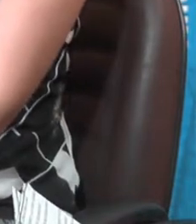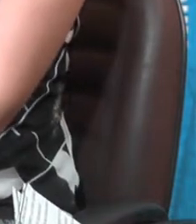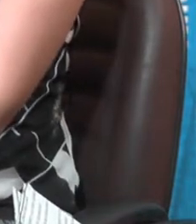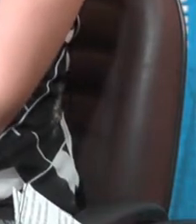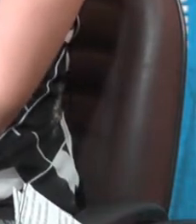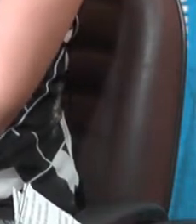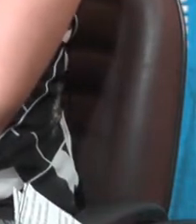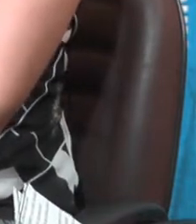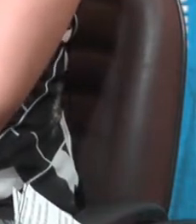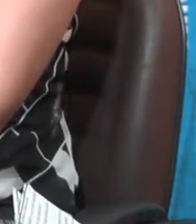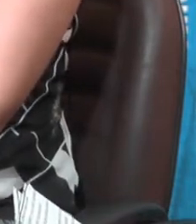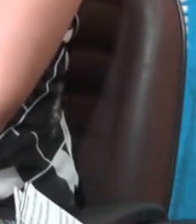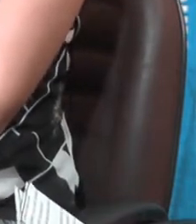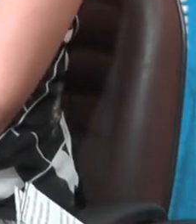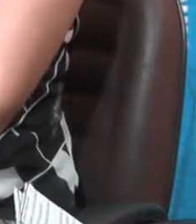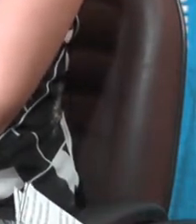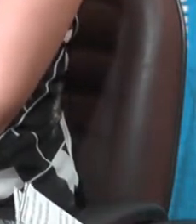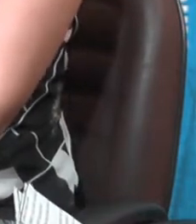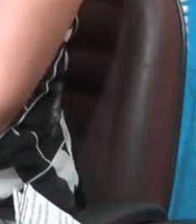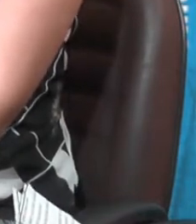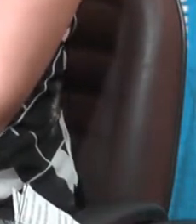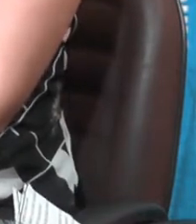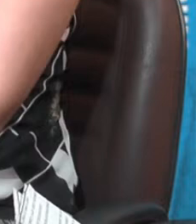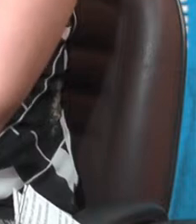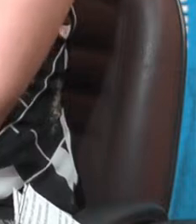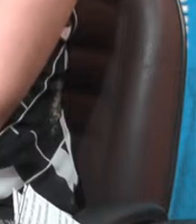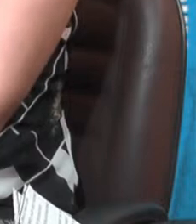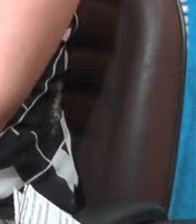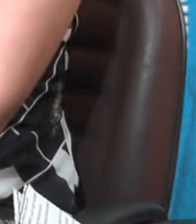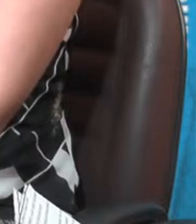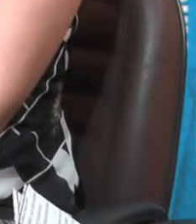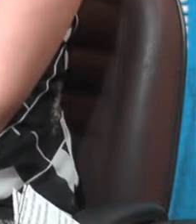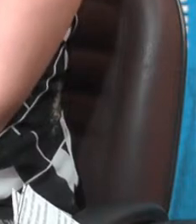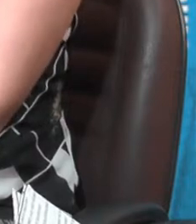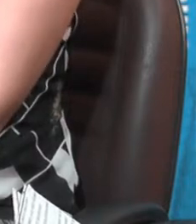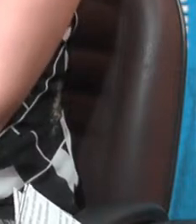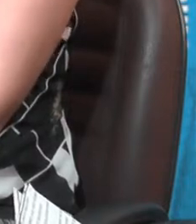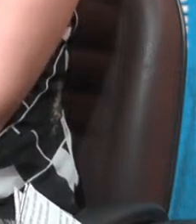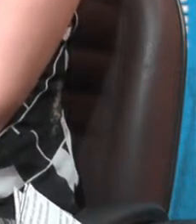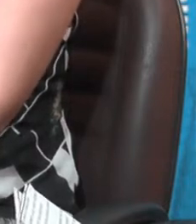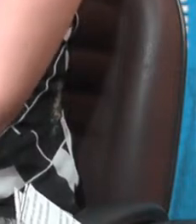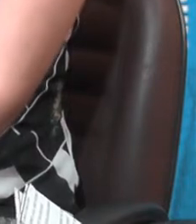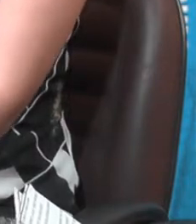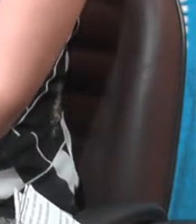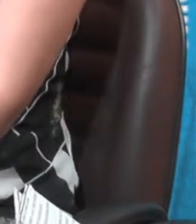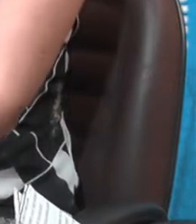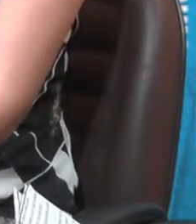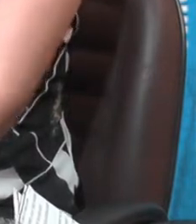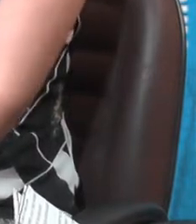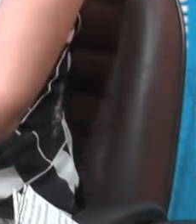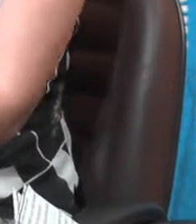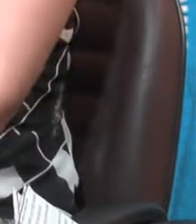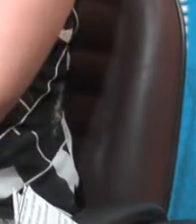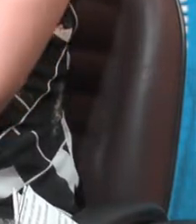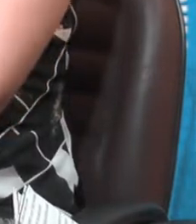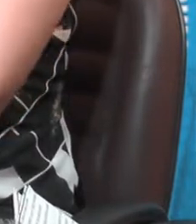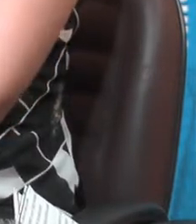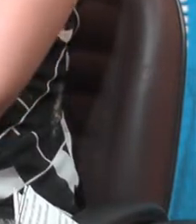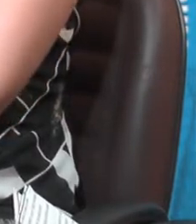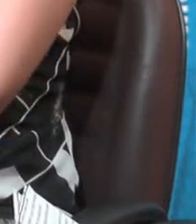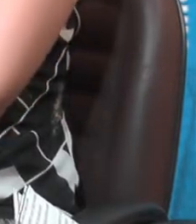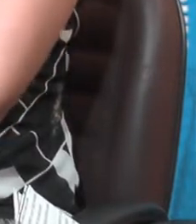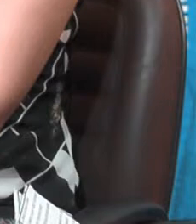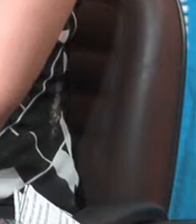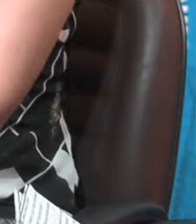profissional. Fez outro exame e aí descobriu que eu era surda. Mas minha mãe parece que dentro dela ela já